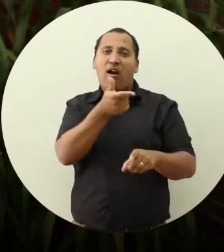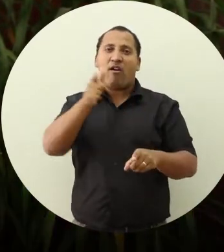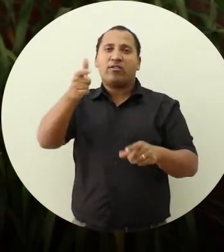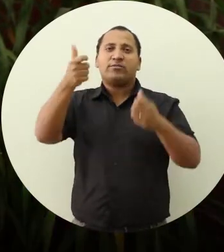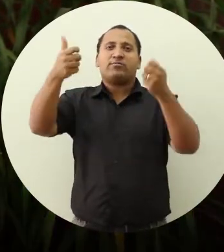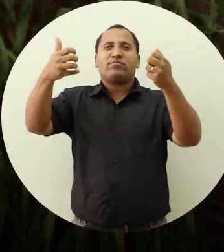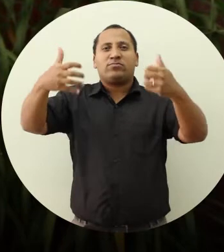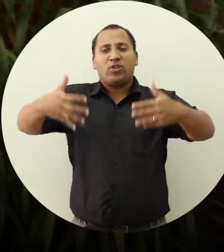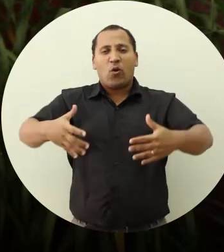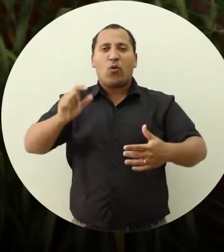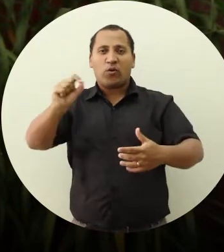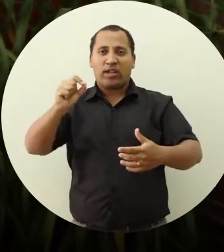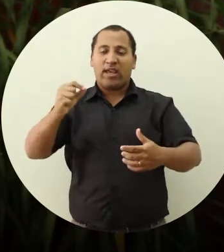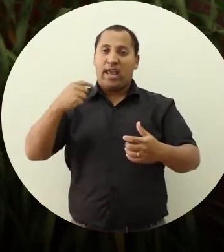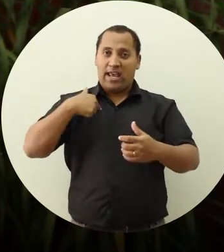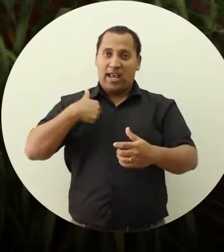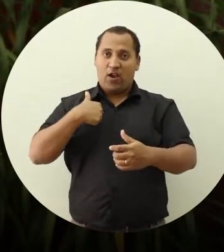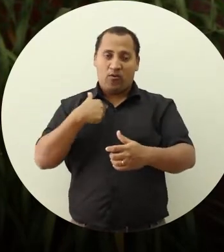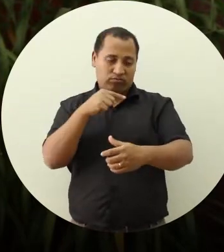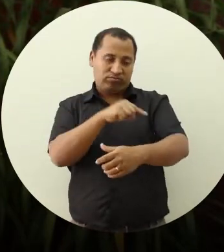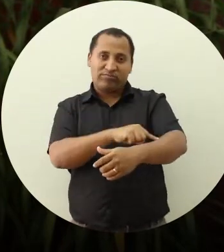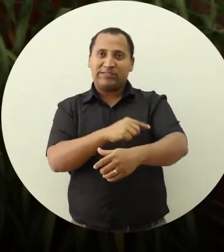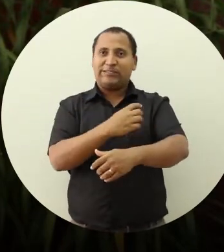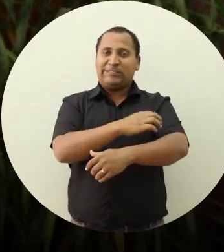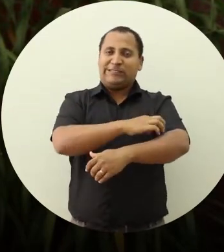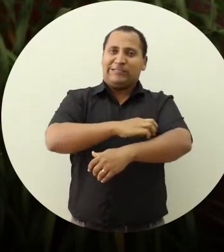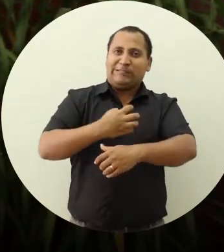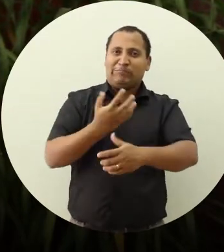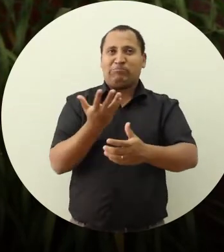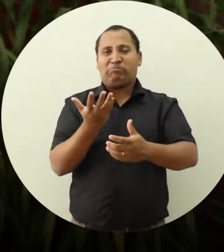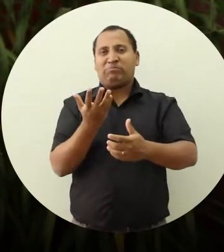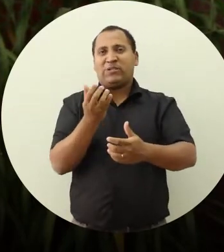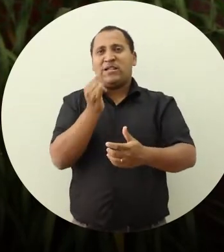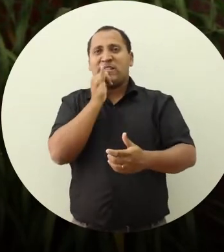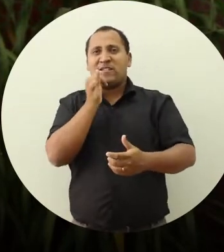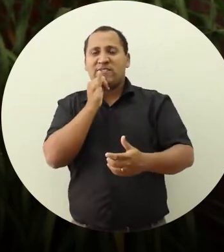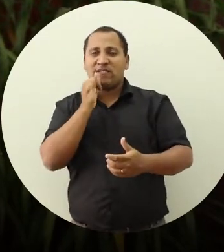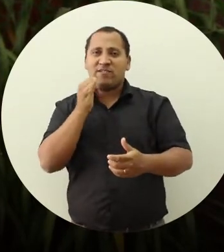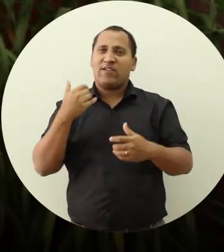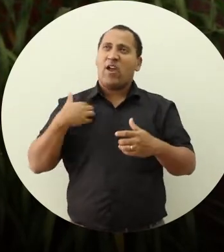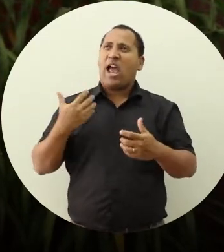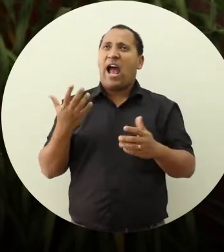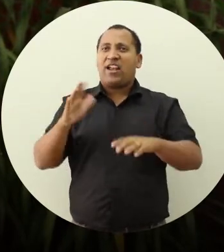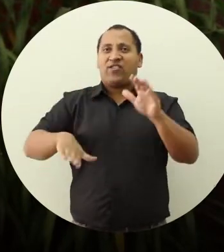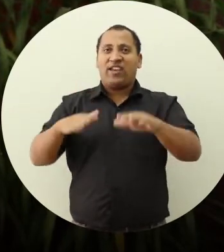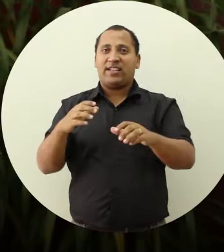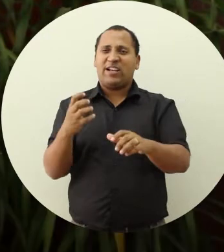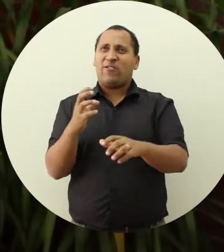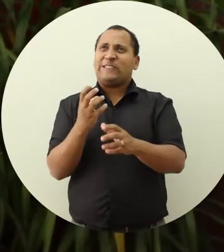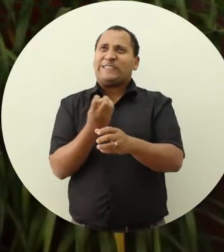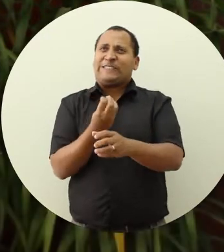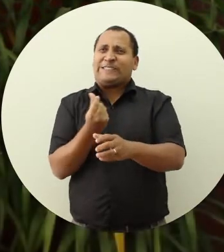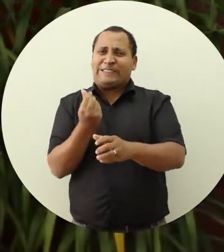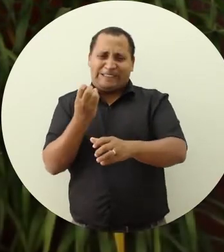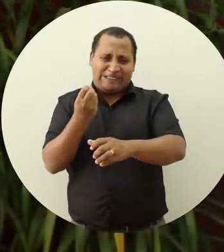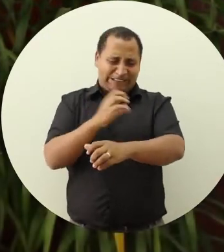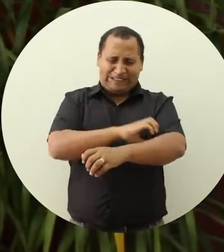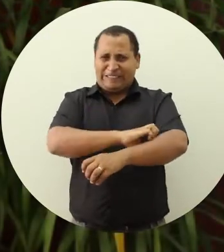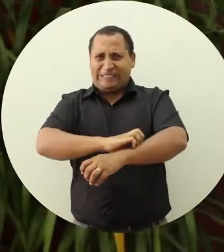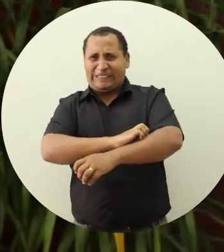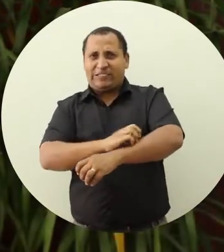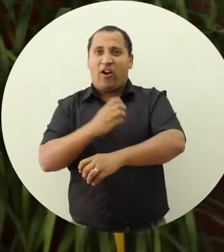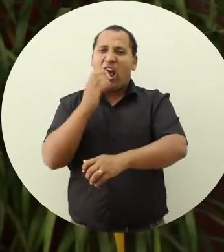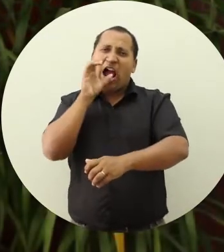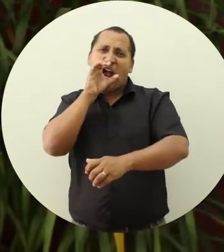também o paciente faz lesões em pele, mas por um sintoma de prurido, de coçadura frequente ou